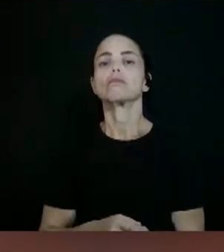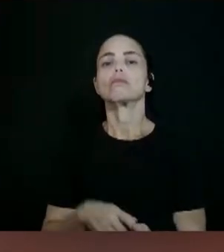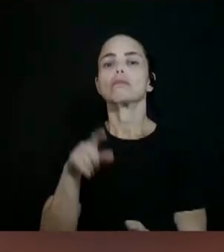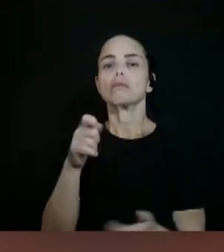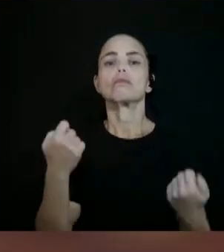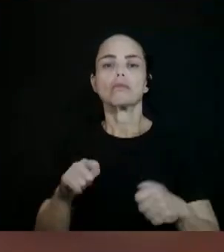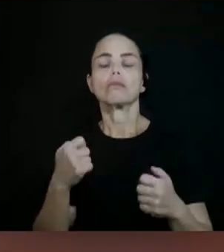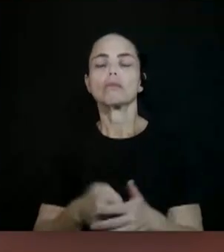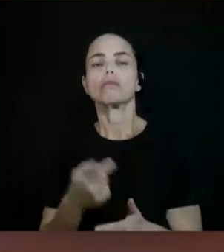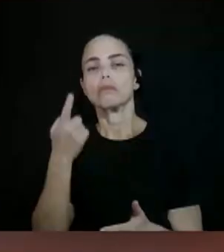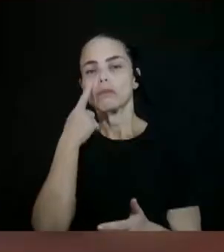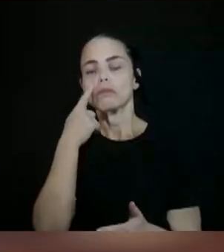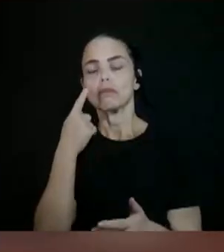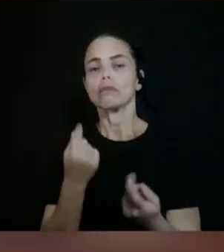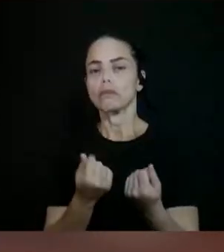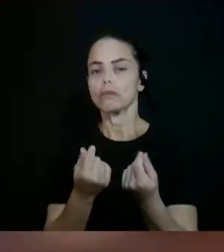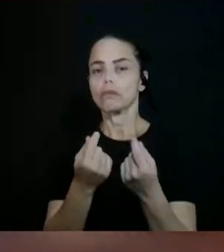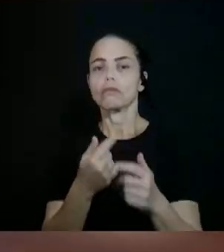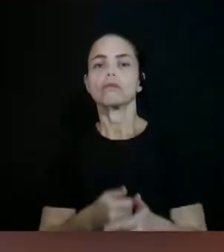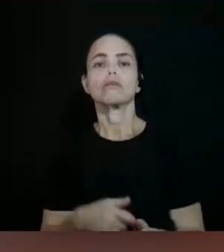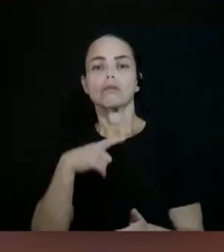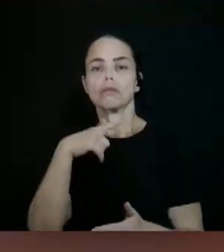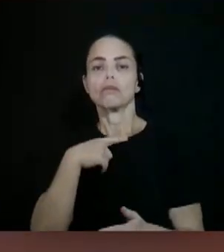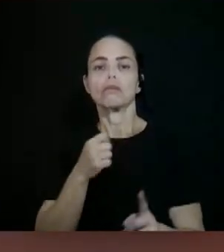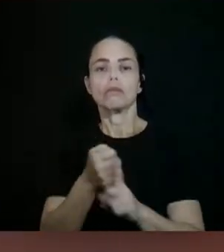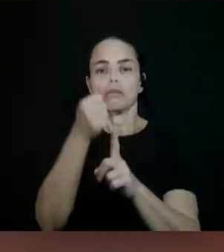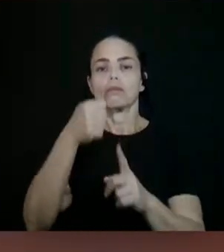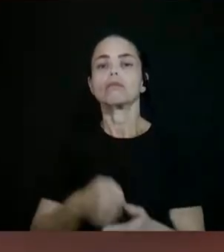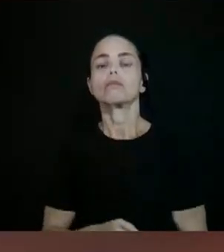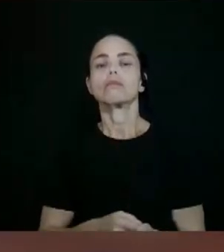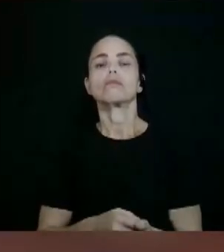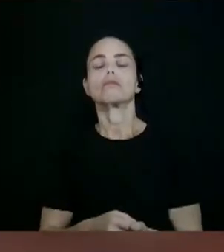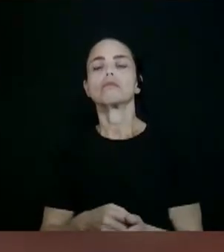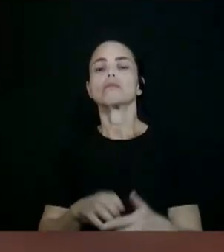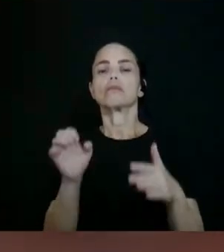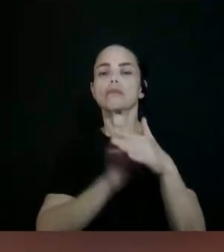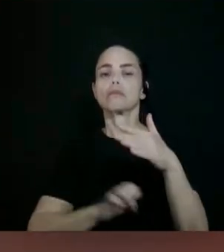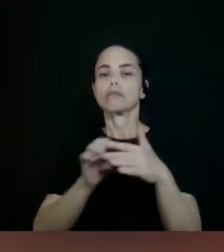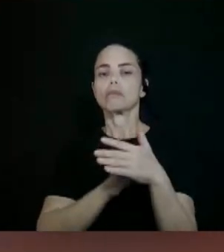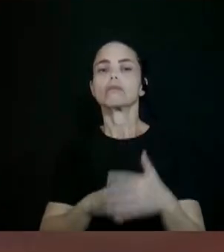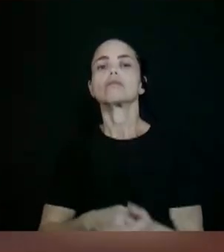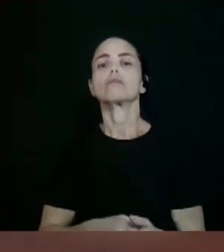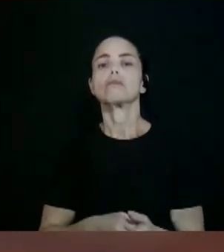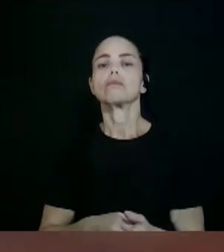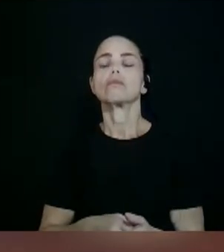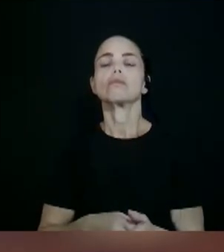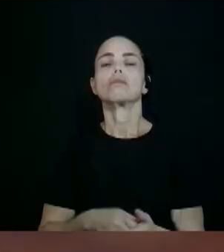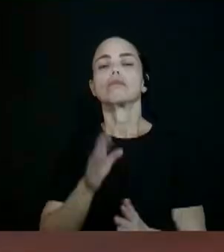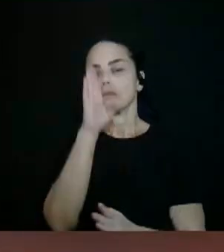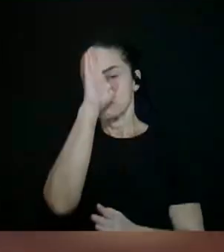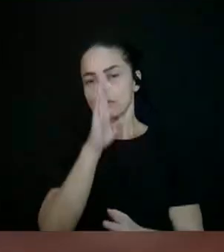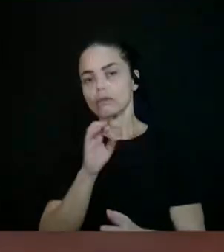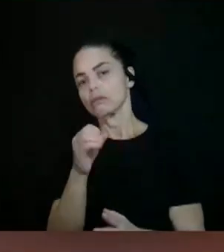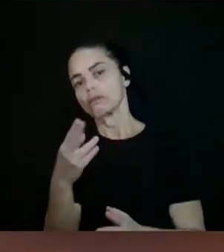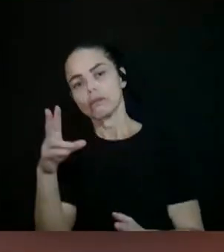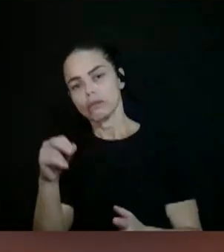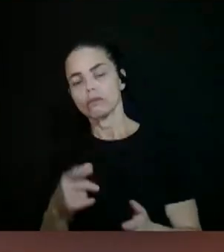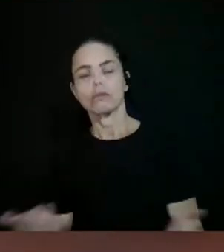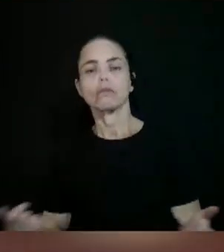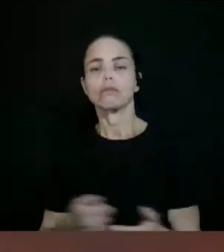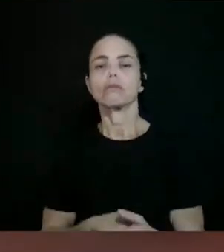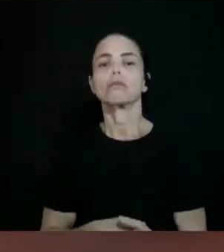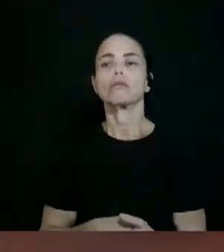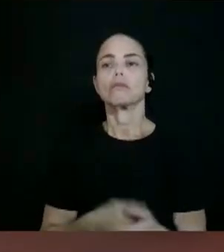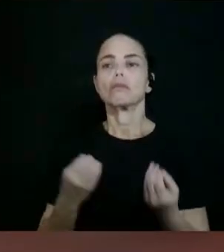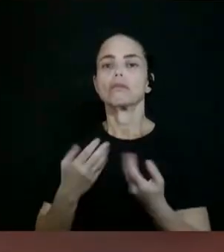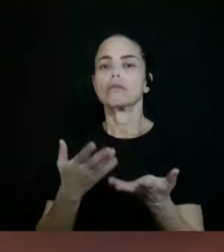previsto financeiramente, né? Precisa ter um impacto financeiro, porque a empresa recebe, independente da gratuidade ou não que seja dada